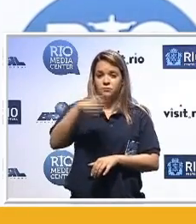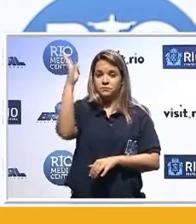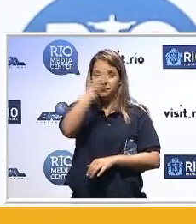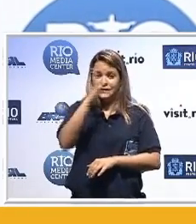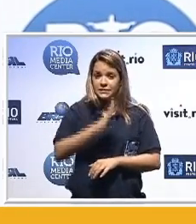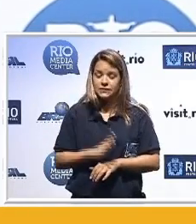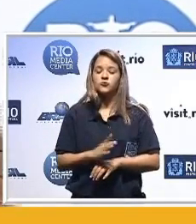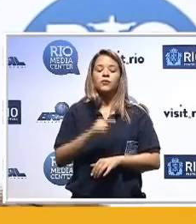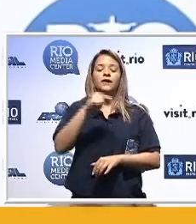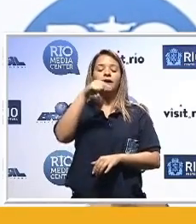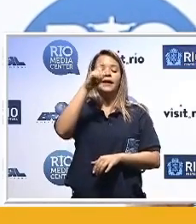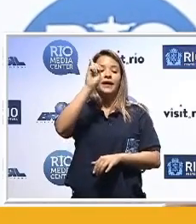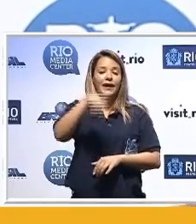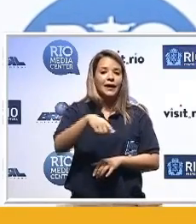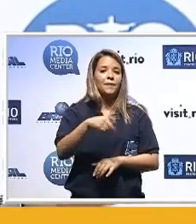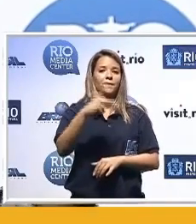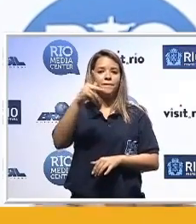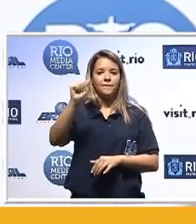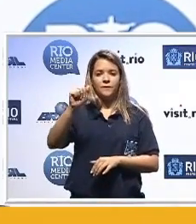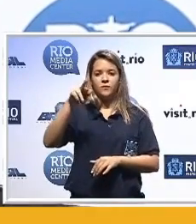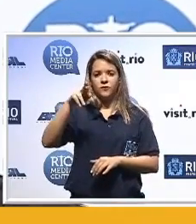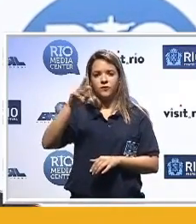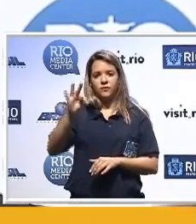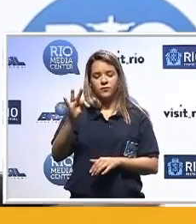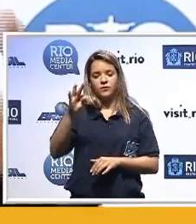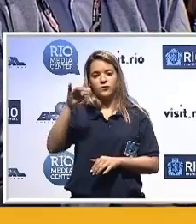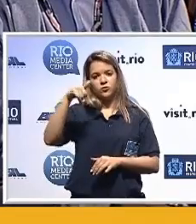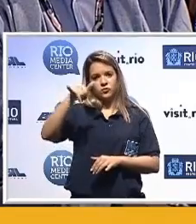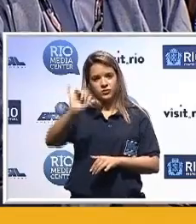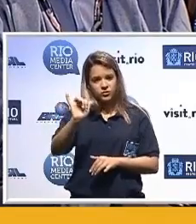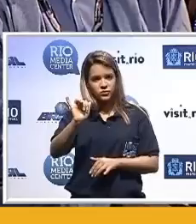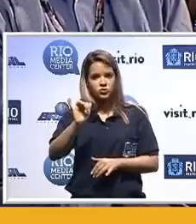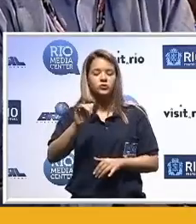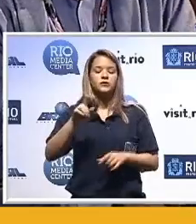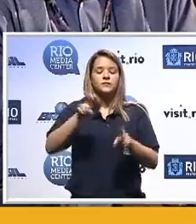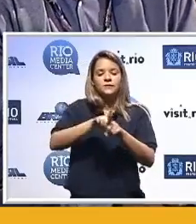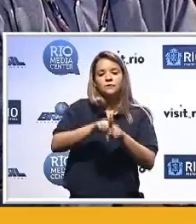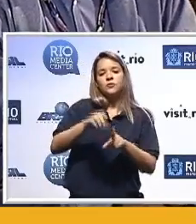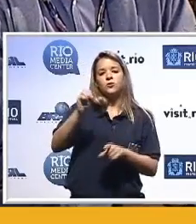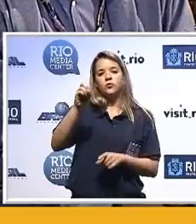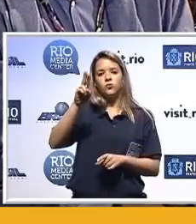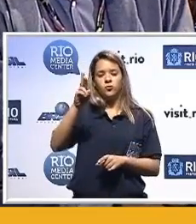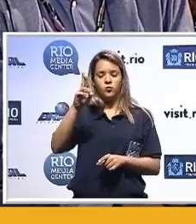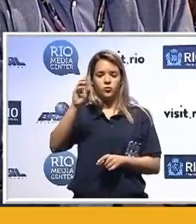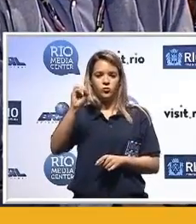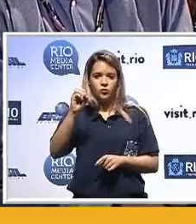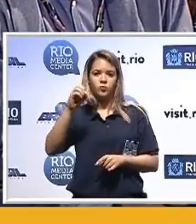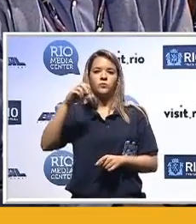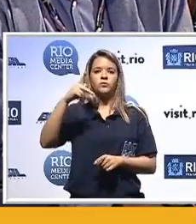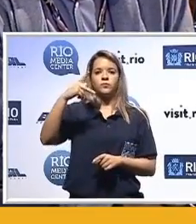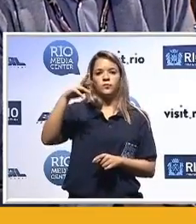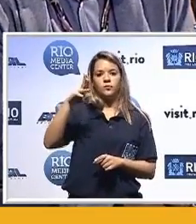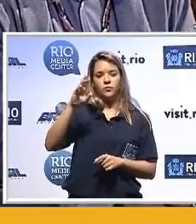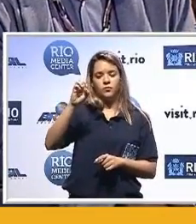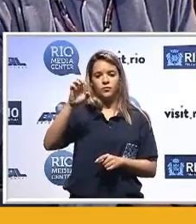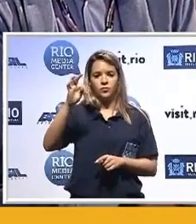Paraty. Como disse o ministro Alberto, se insere Ouro Preto, todo esse patrimônio que nós estamos mostrando, inclusive, ali da Unesco,